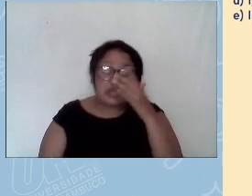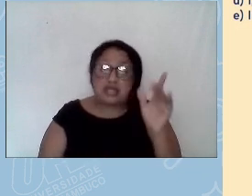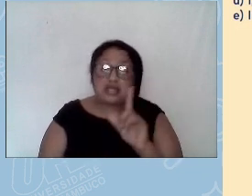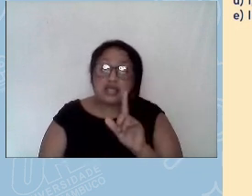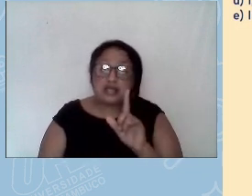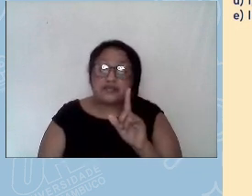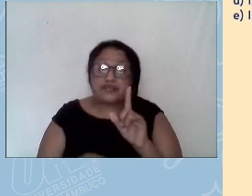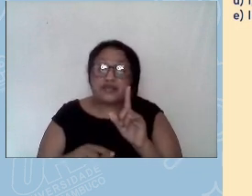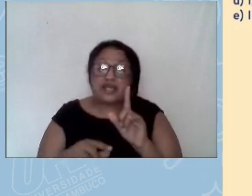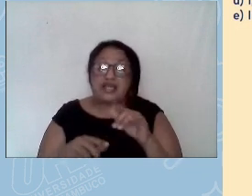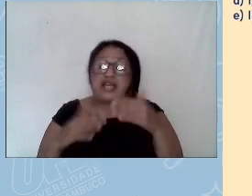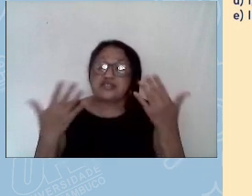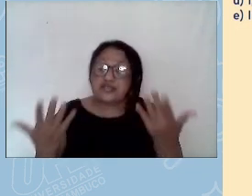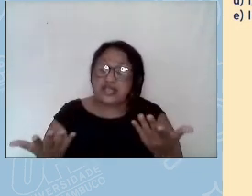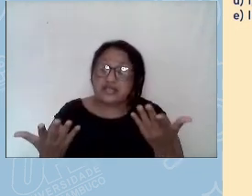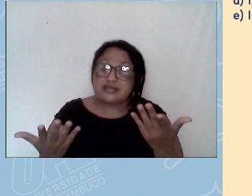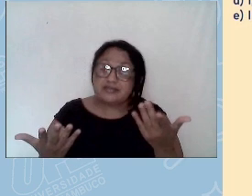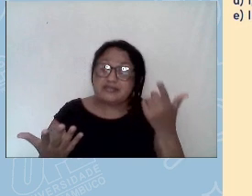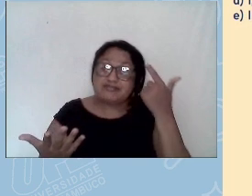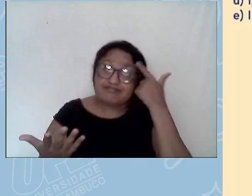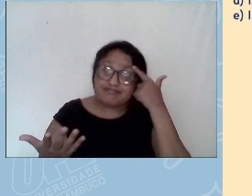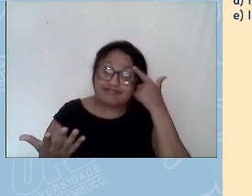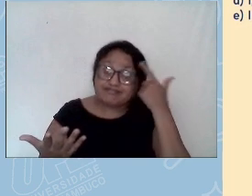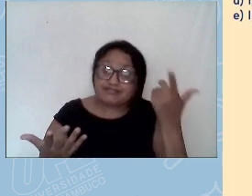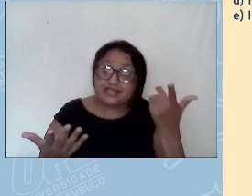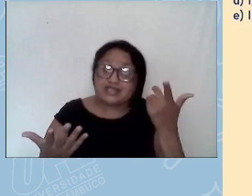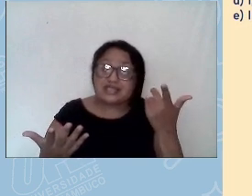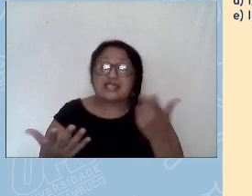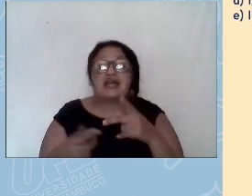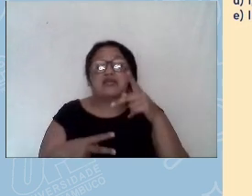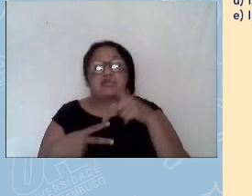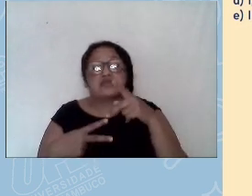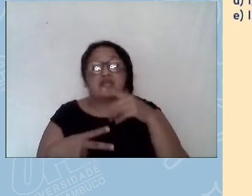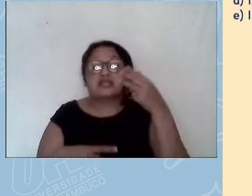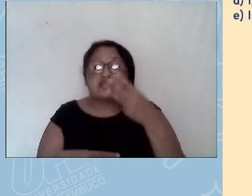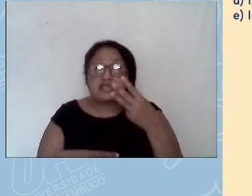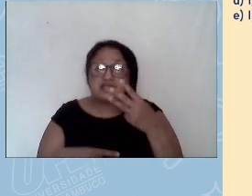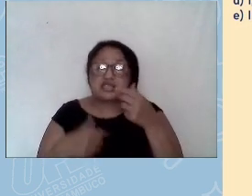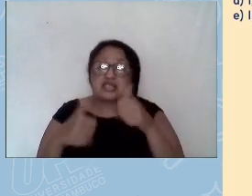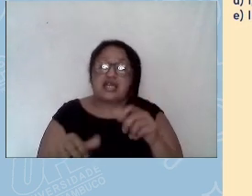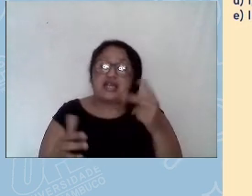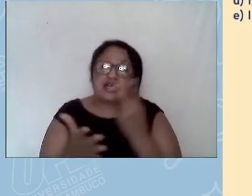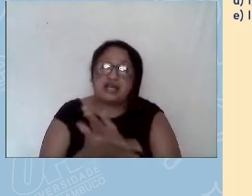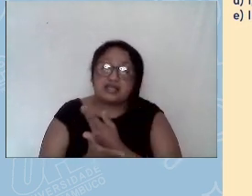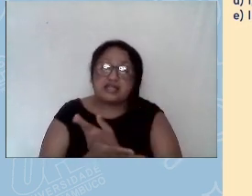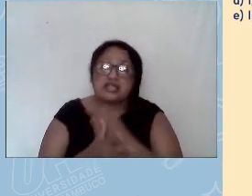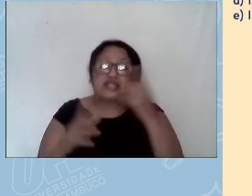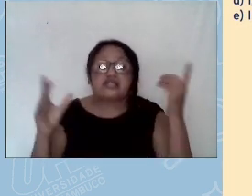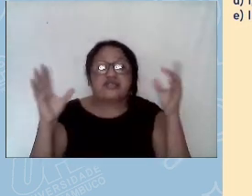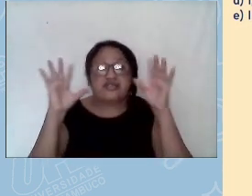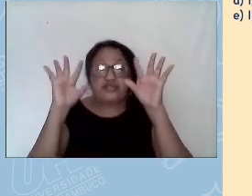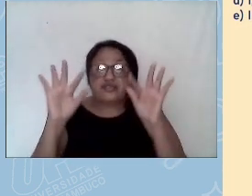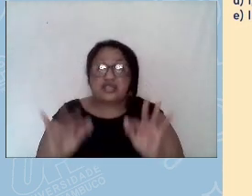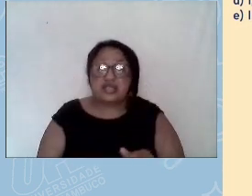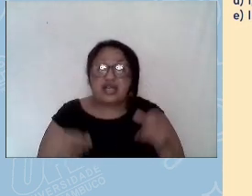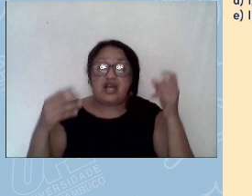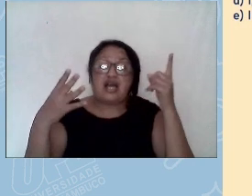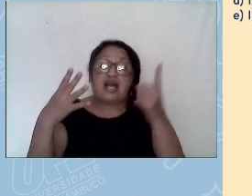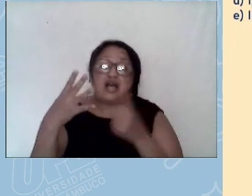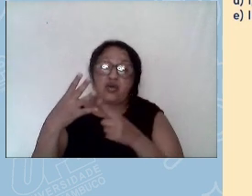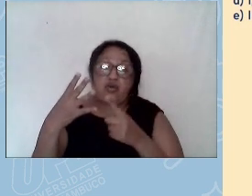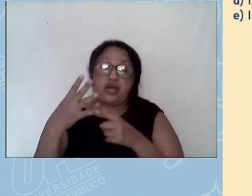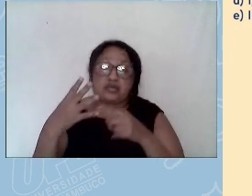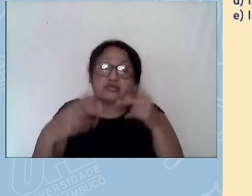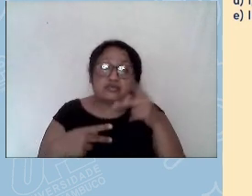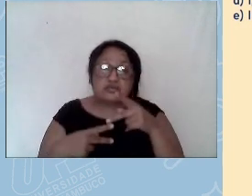a gente vai decidir que a proposição 3 ela está incorreta e finalmente analisando a proposição 4